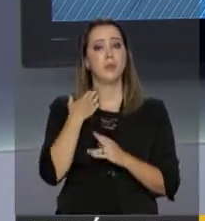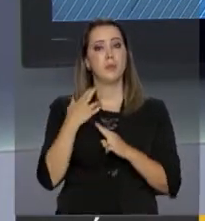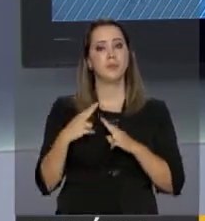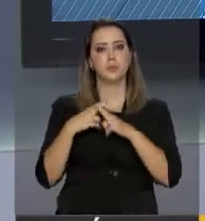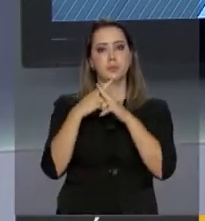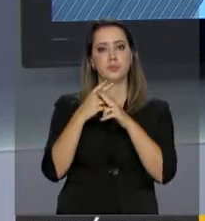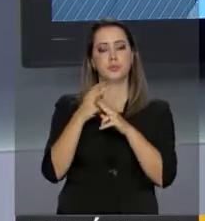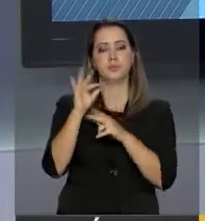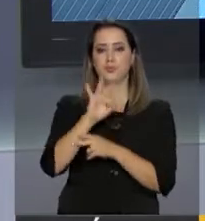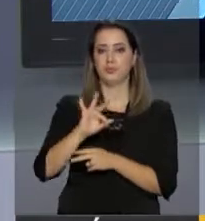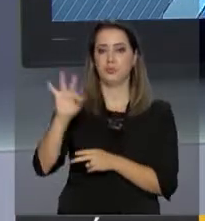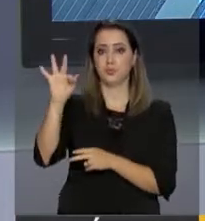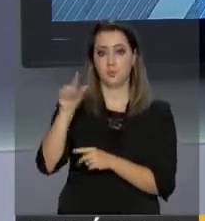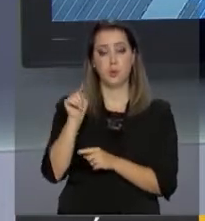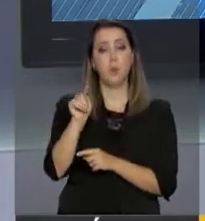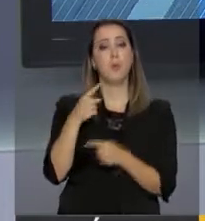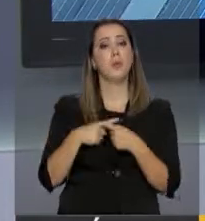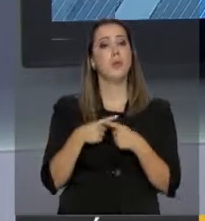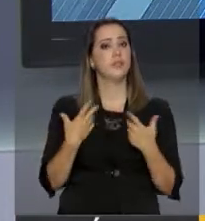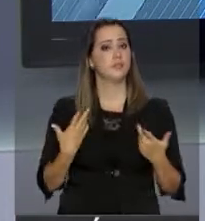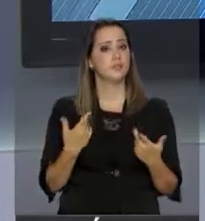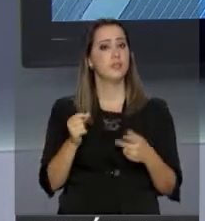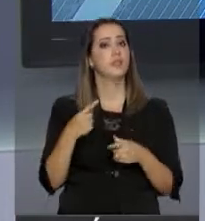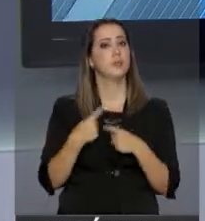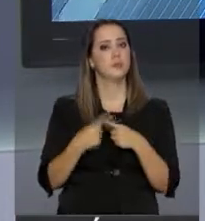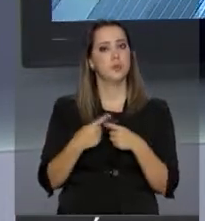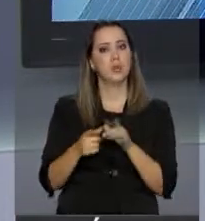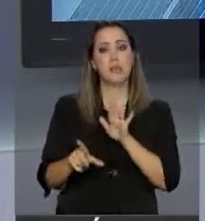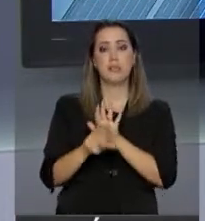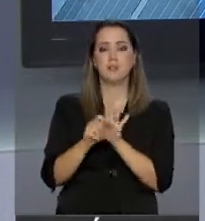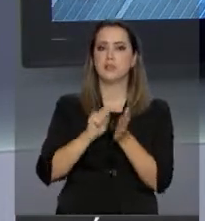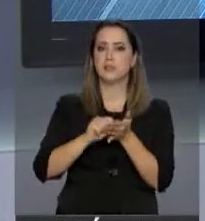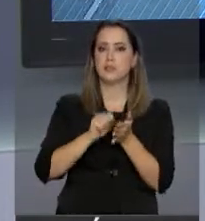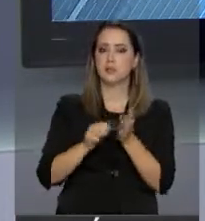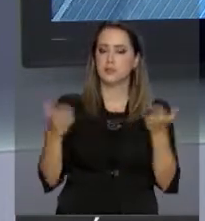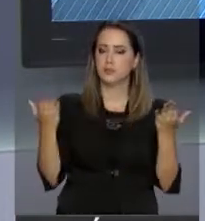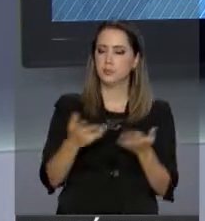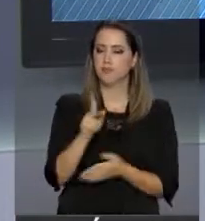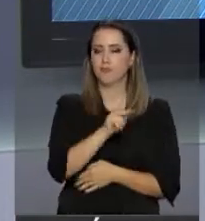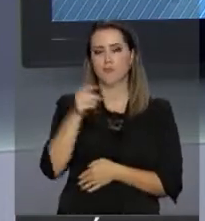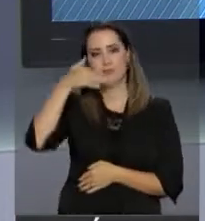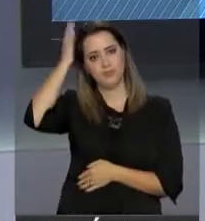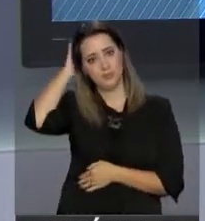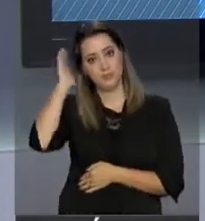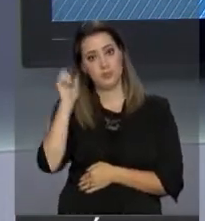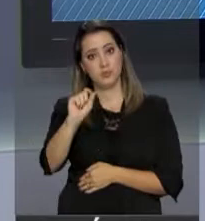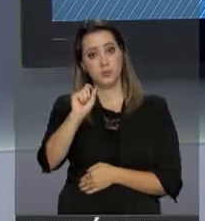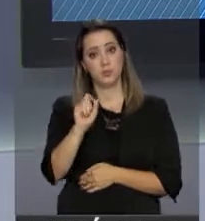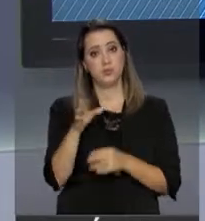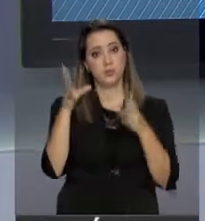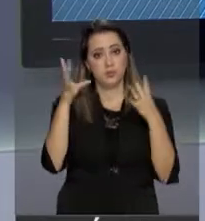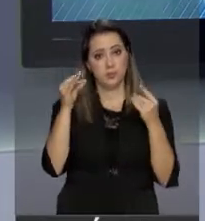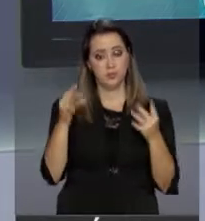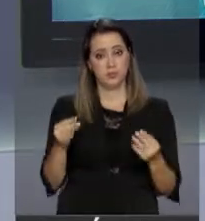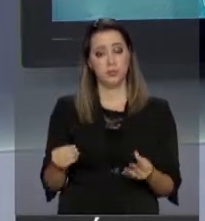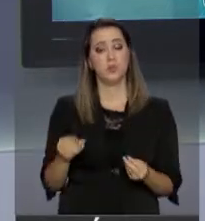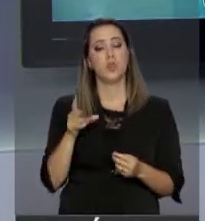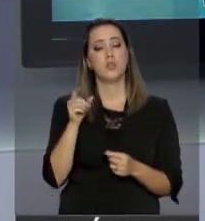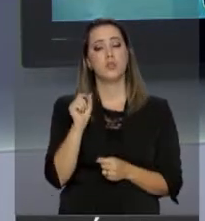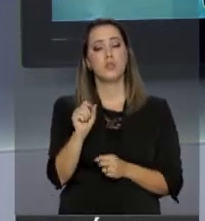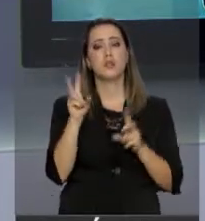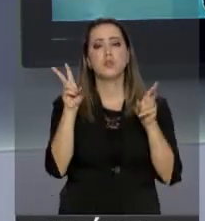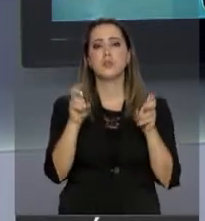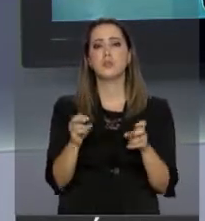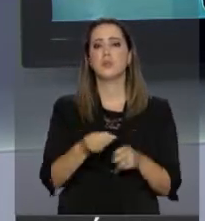caixa econômica federal isso será possível graças a uma lei assinada hoje pelo presidente michel temer os detalhes sobre esse assunto